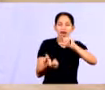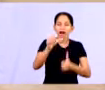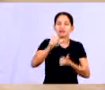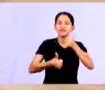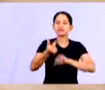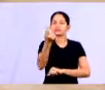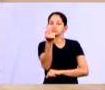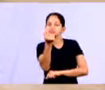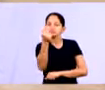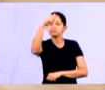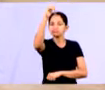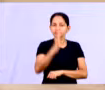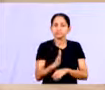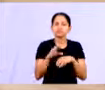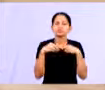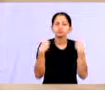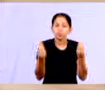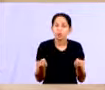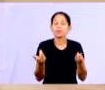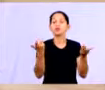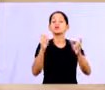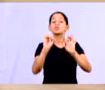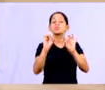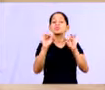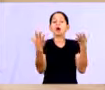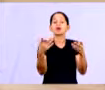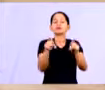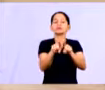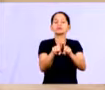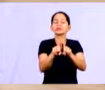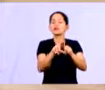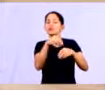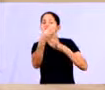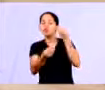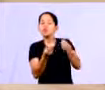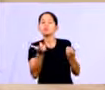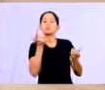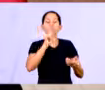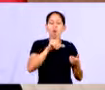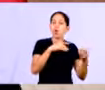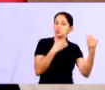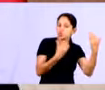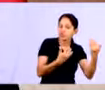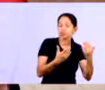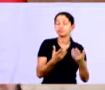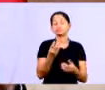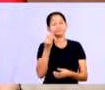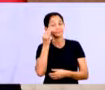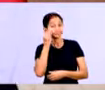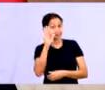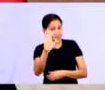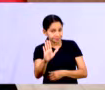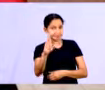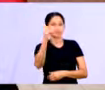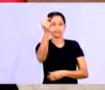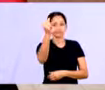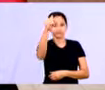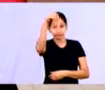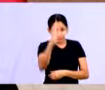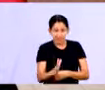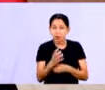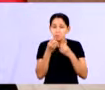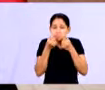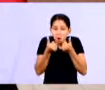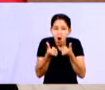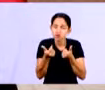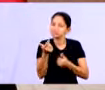econômico do Brasil. E quais as perspectivas para um investimento agora? o atual cenário econômico do Brasil ele não vai bem.